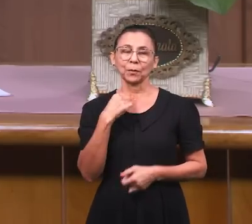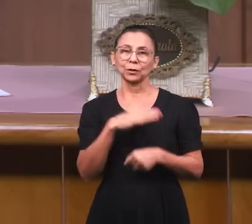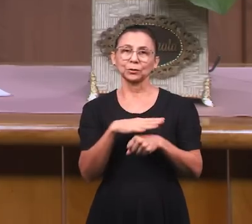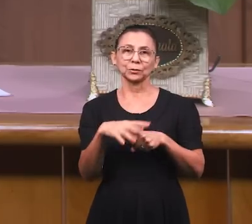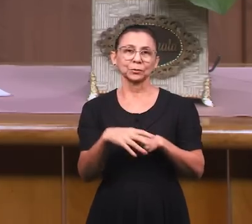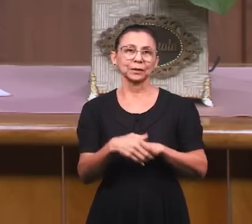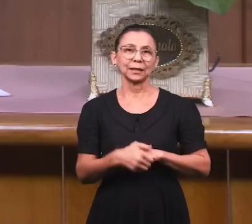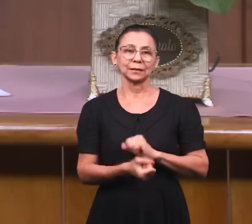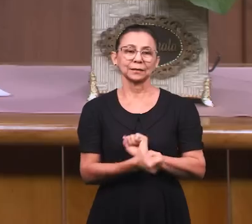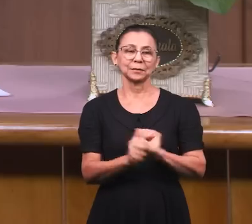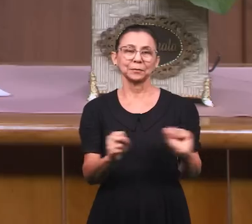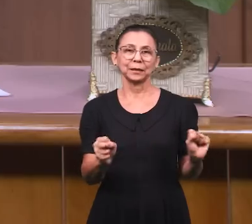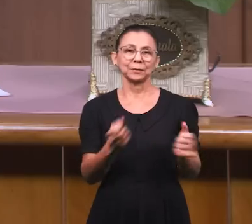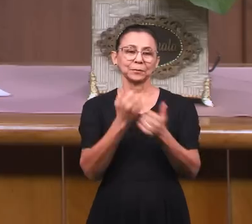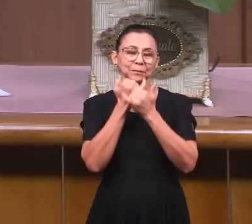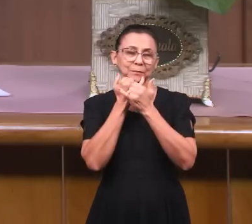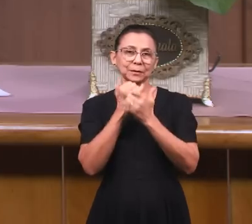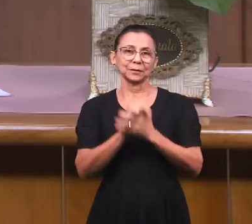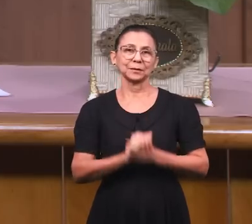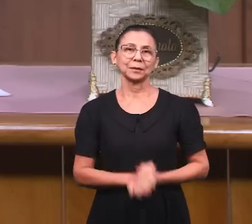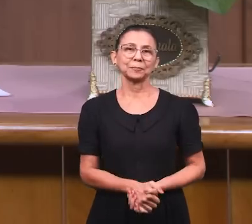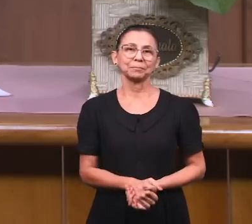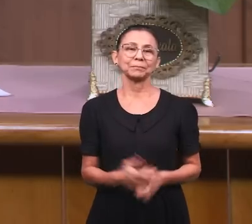ser curada da vida do homem.